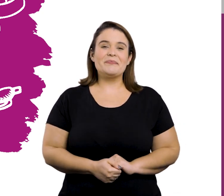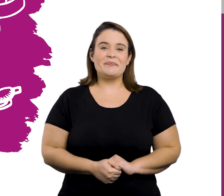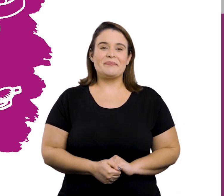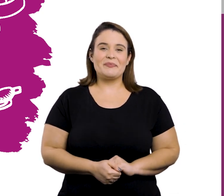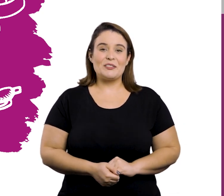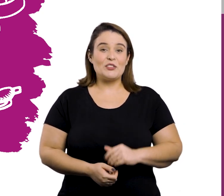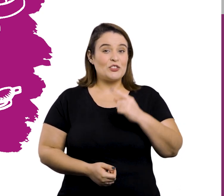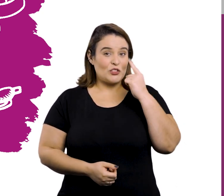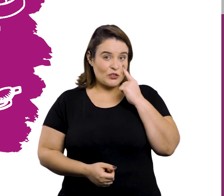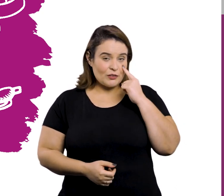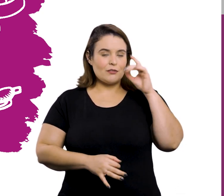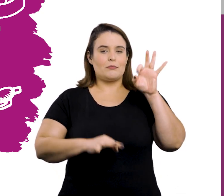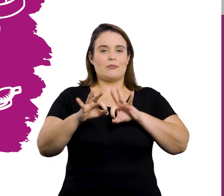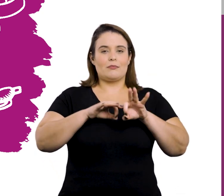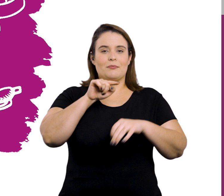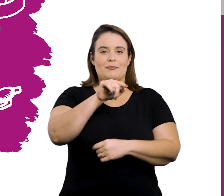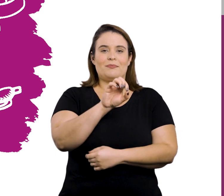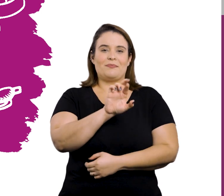e